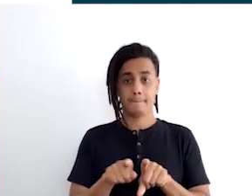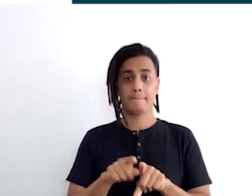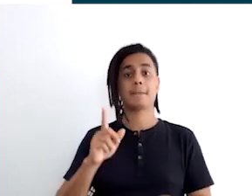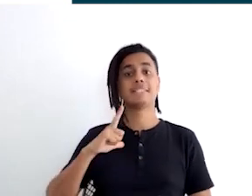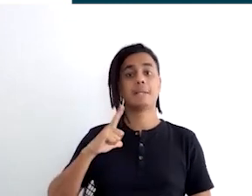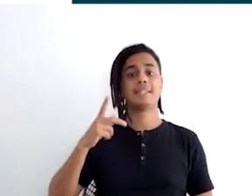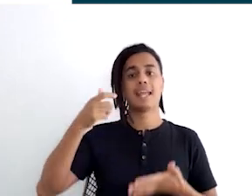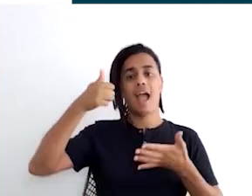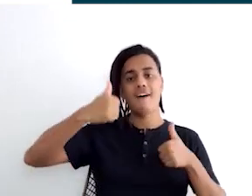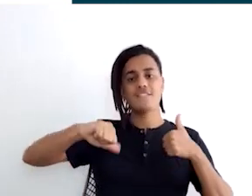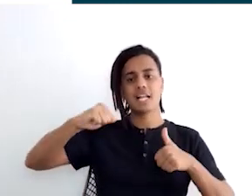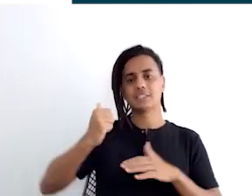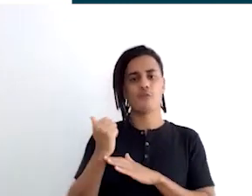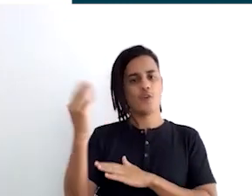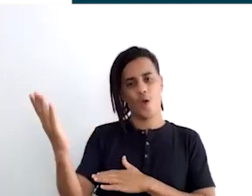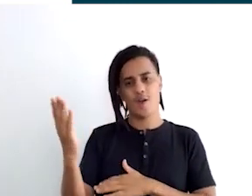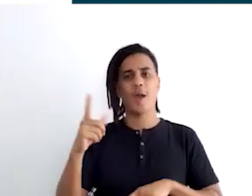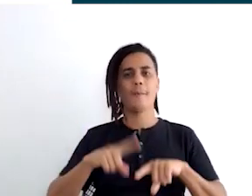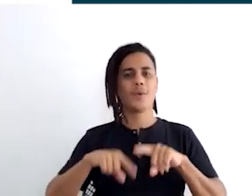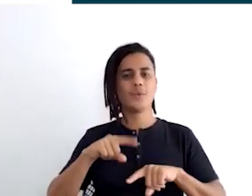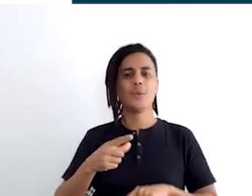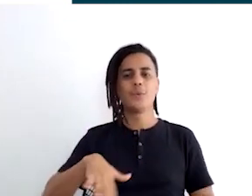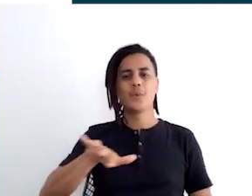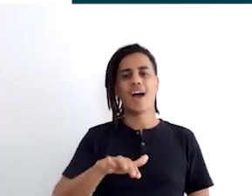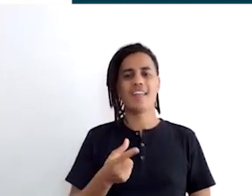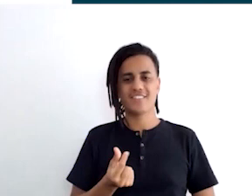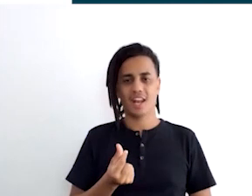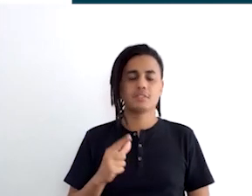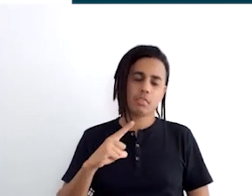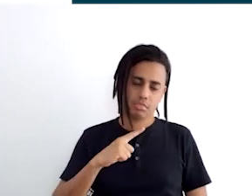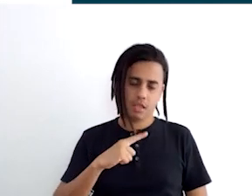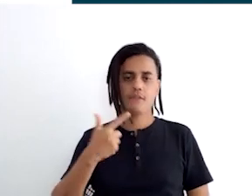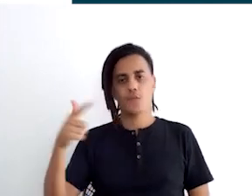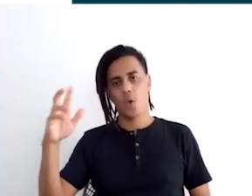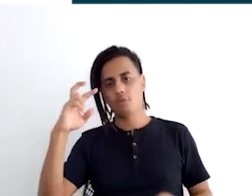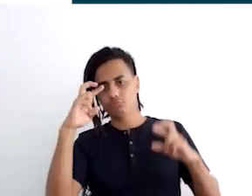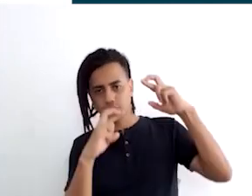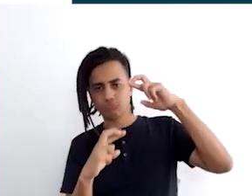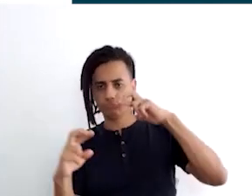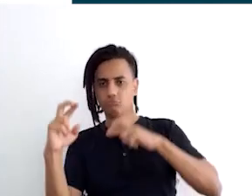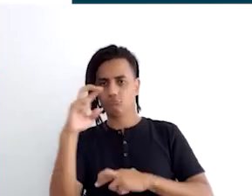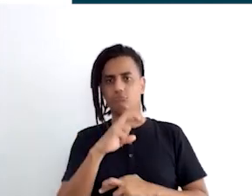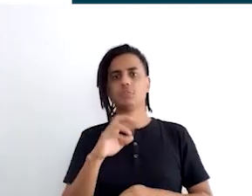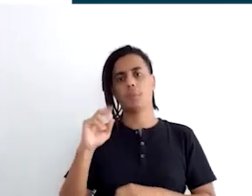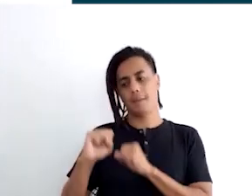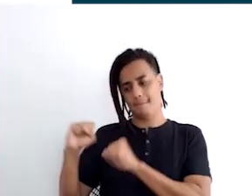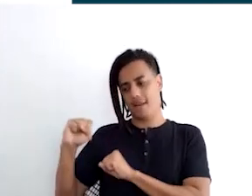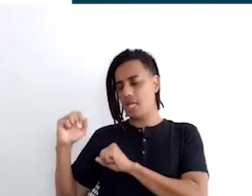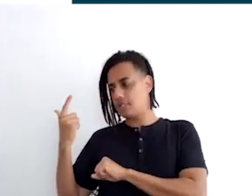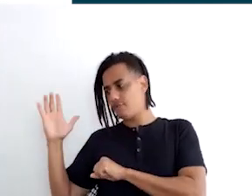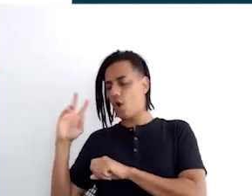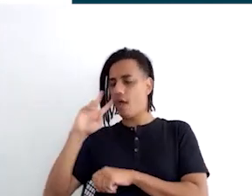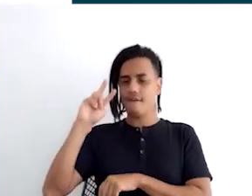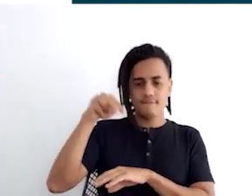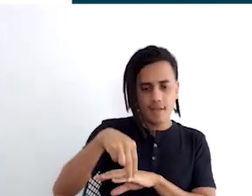externas, né, como todo produto financeiro, né, então, com uma certa periodicidade, empresas externas auditam o nosso ambiente para